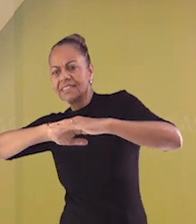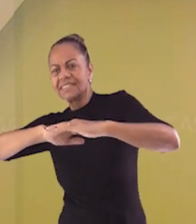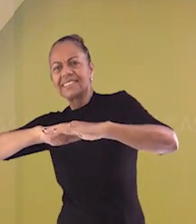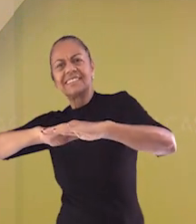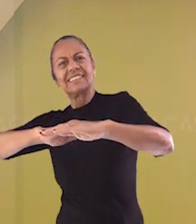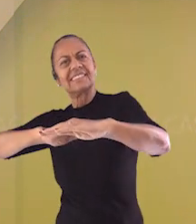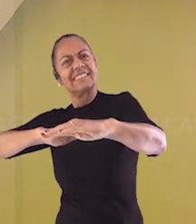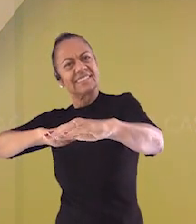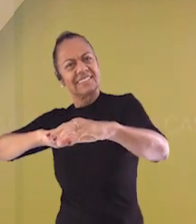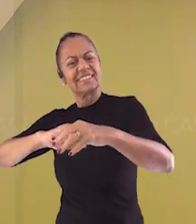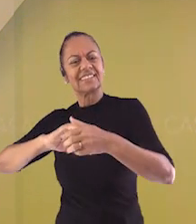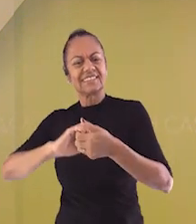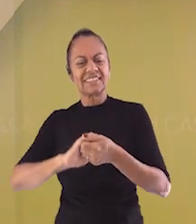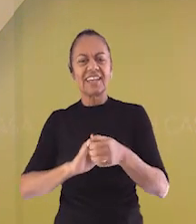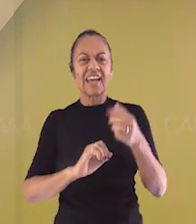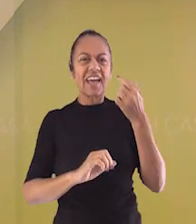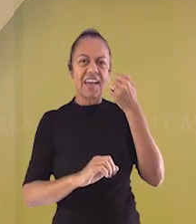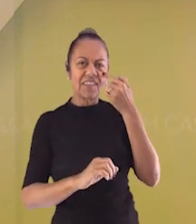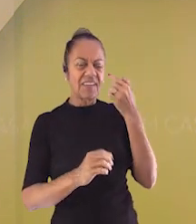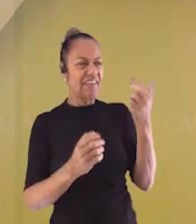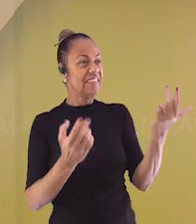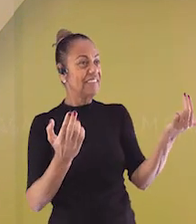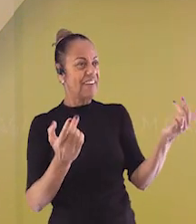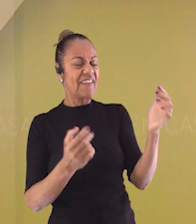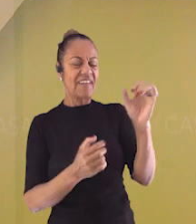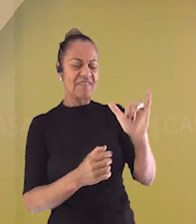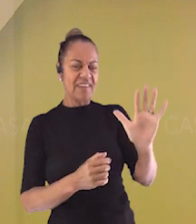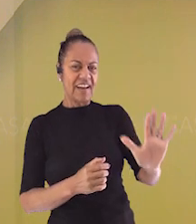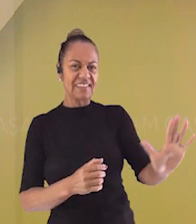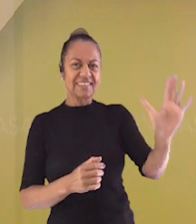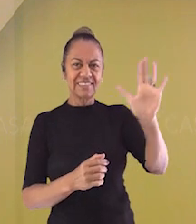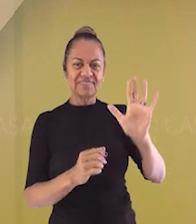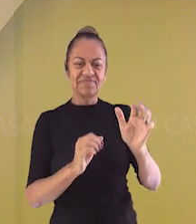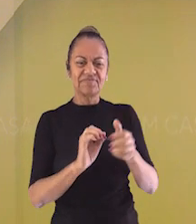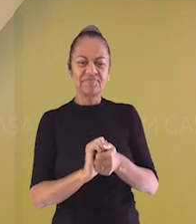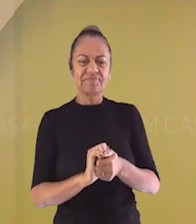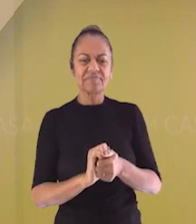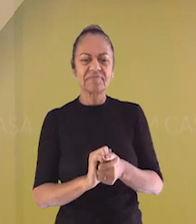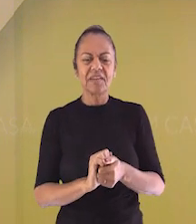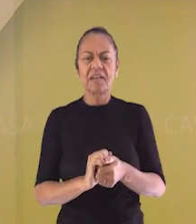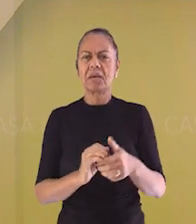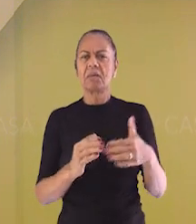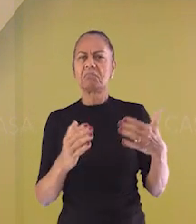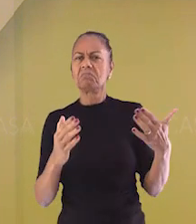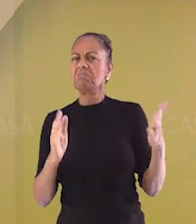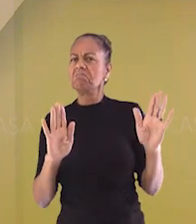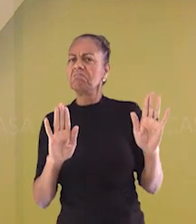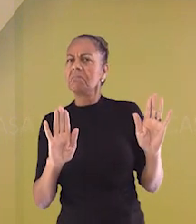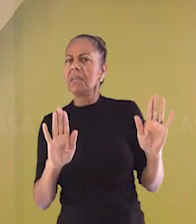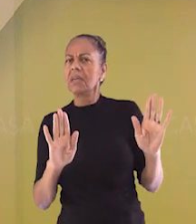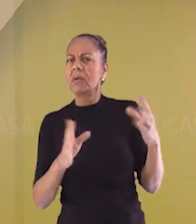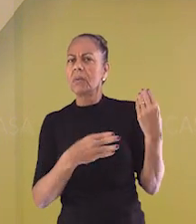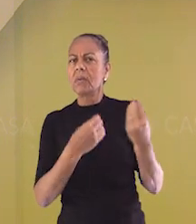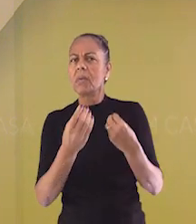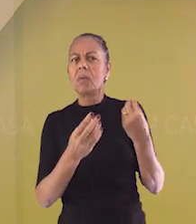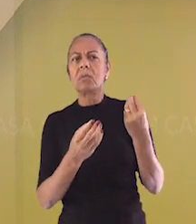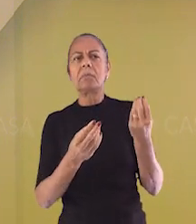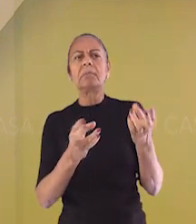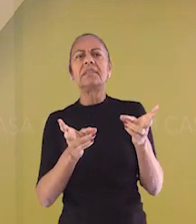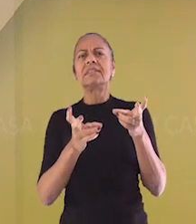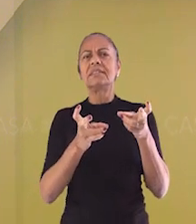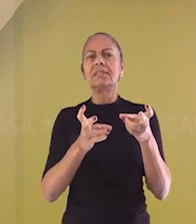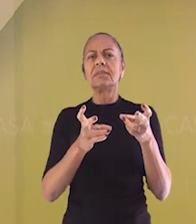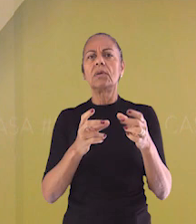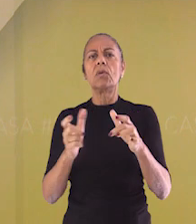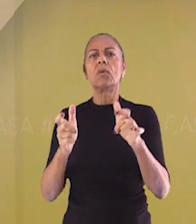plana. É o que observamos aqui na imagem. Mas como definir se um lugar é alto ou baixo?